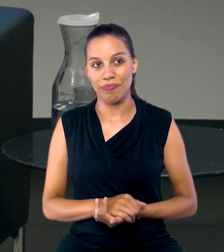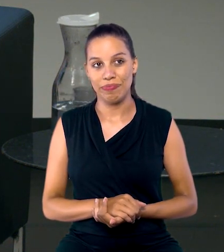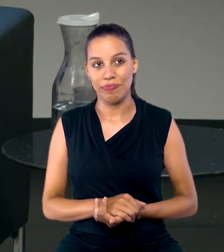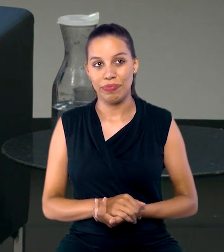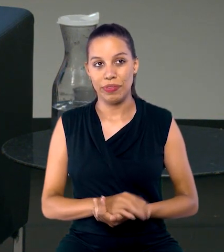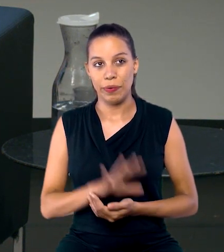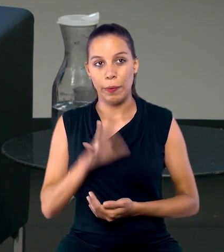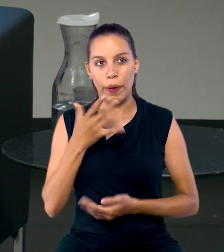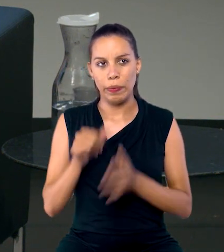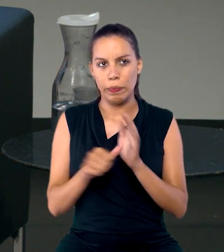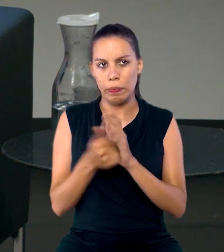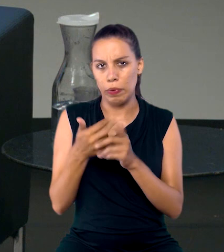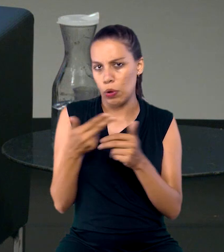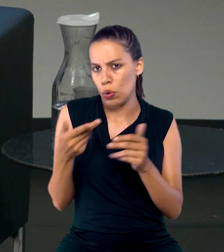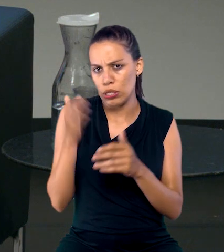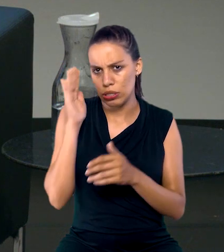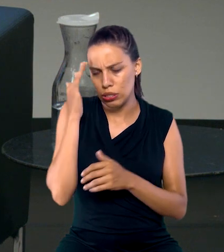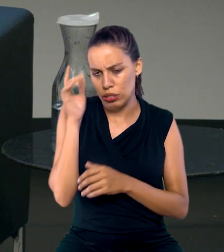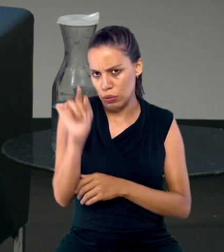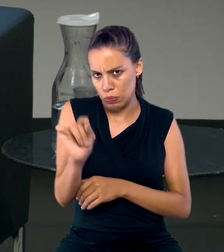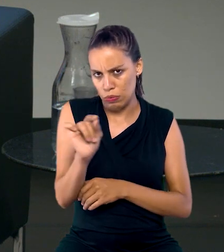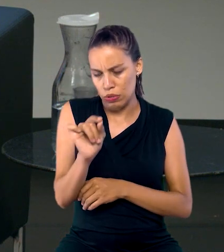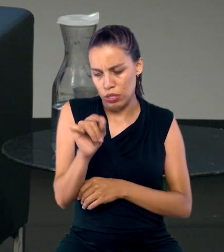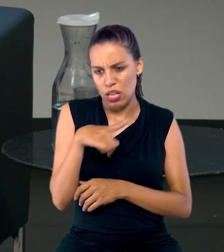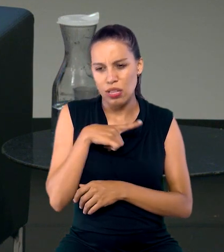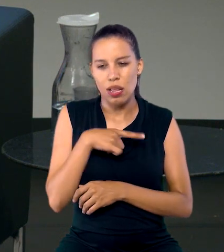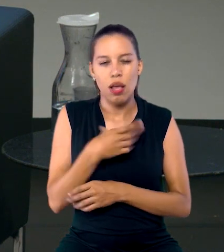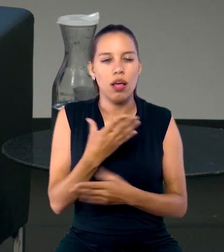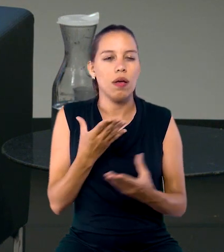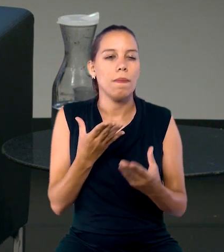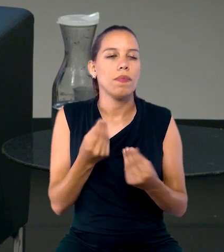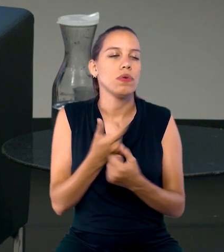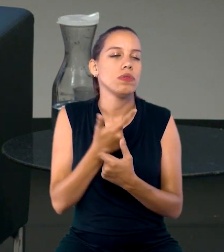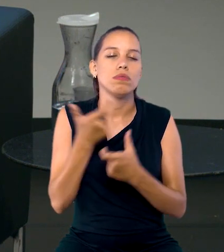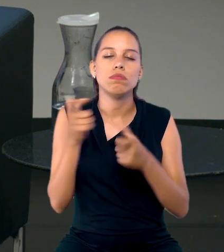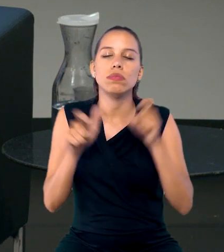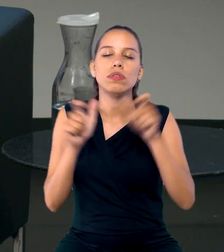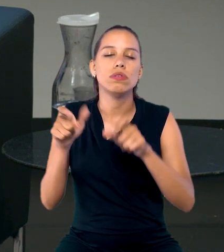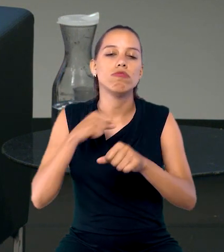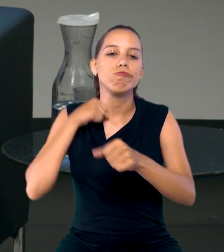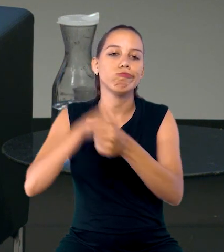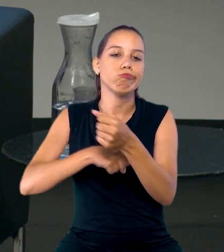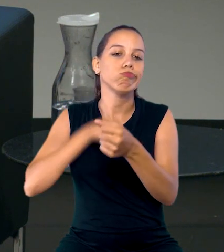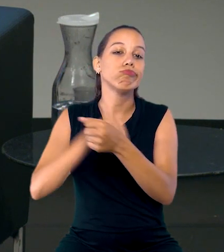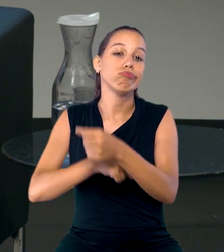Eu acho que a primeira coisa a entender é que tem muita gente lutando.